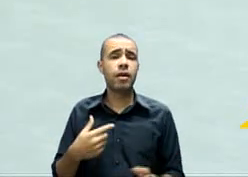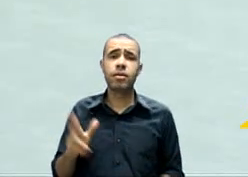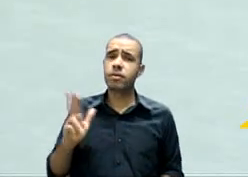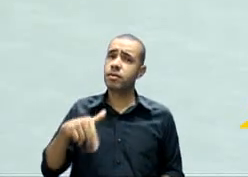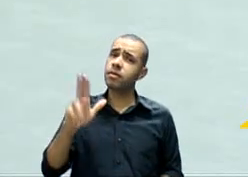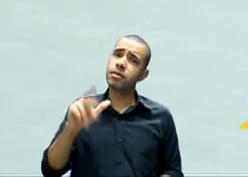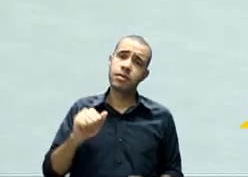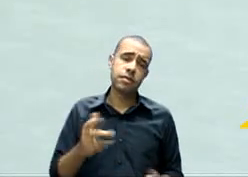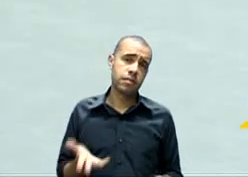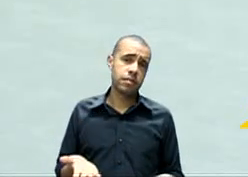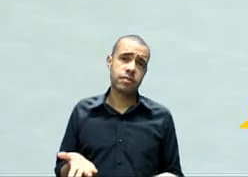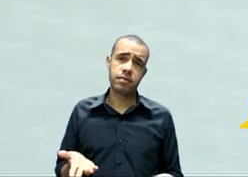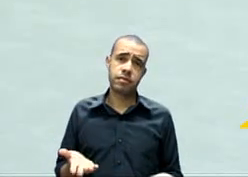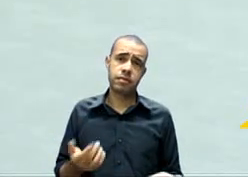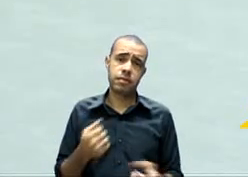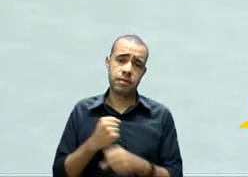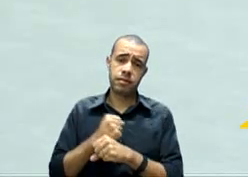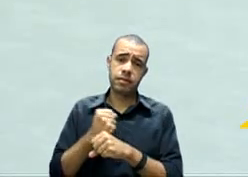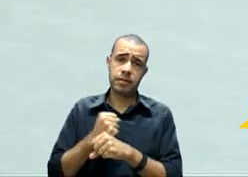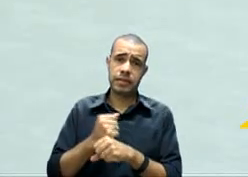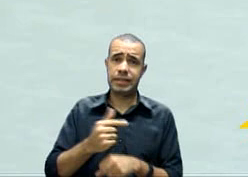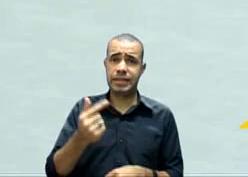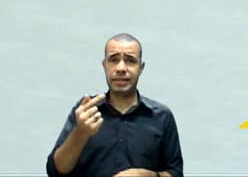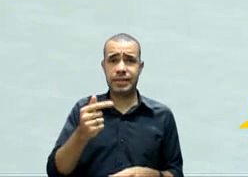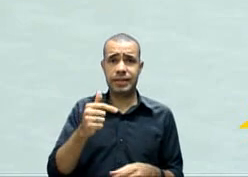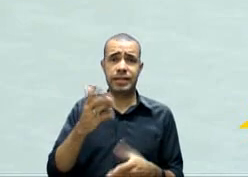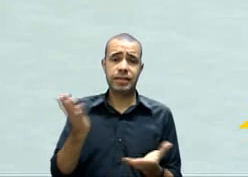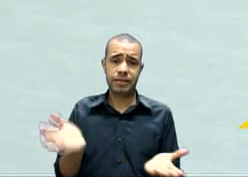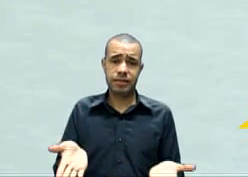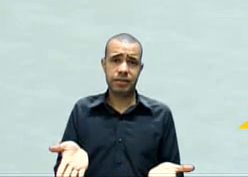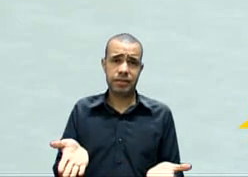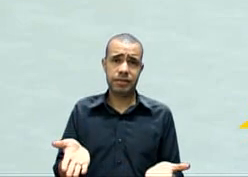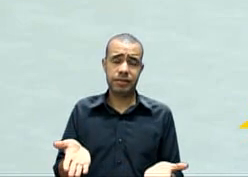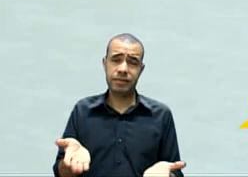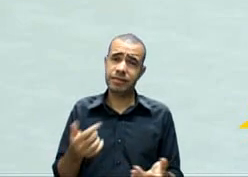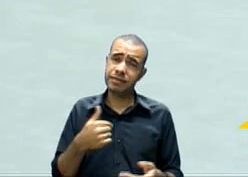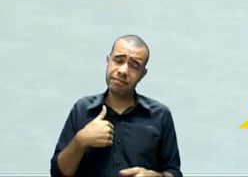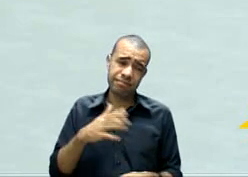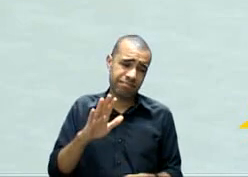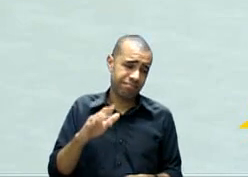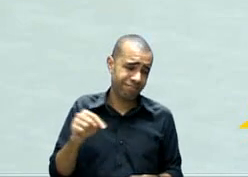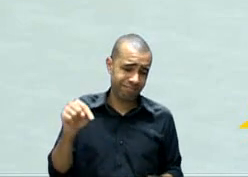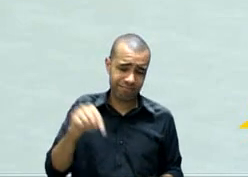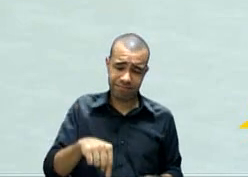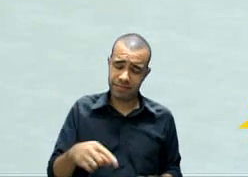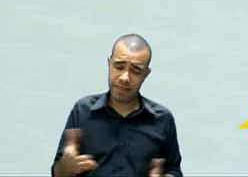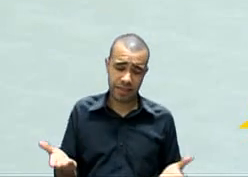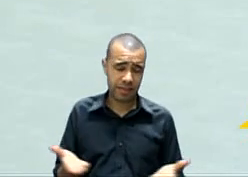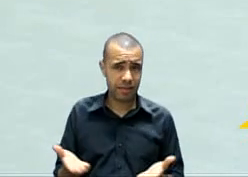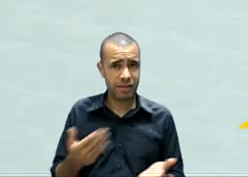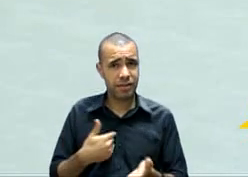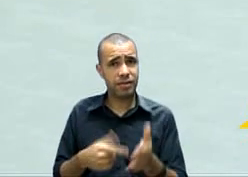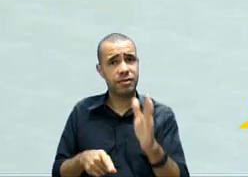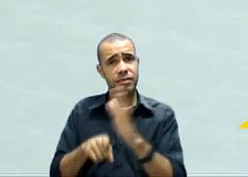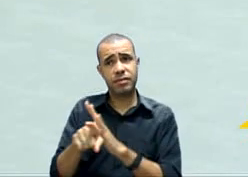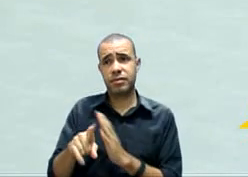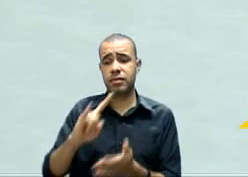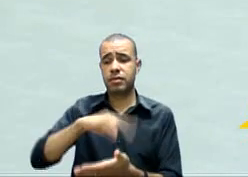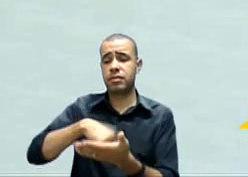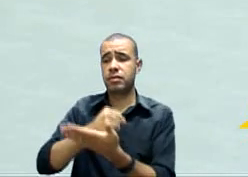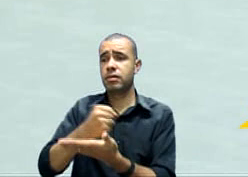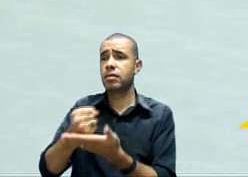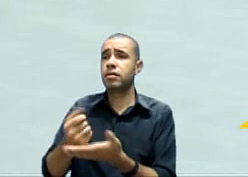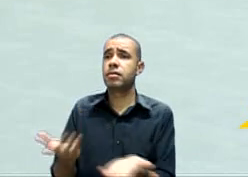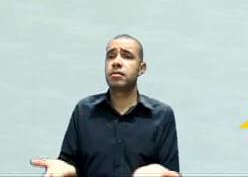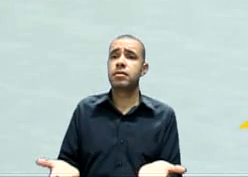mas eu vou fazer isso agora, em relação, assim que venha o contrato, se eles não se justificarem